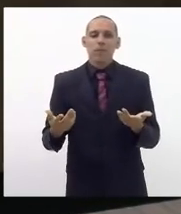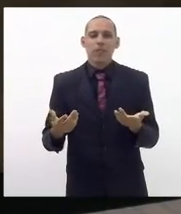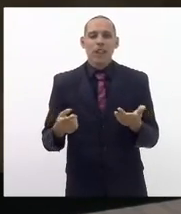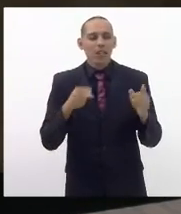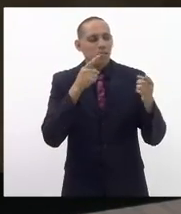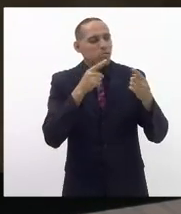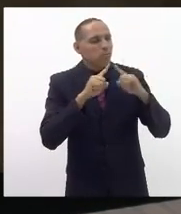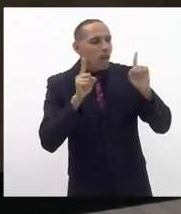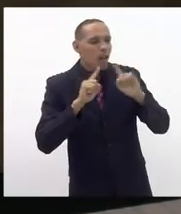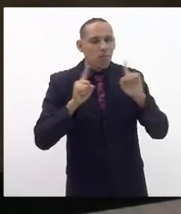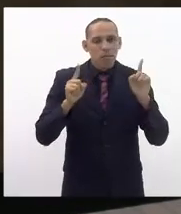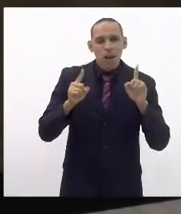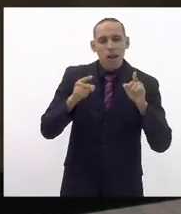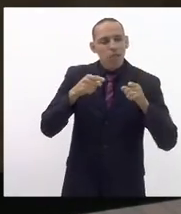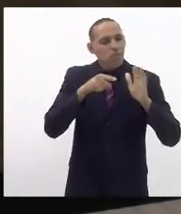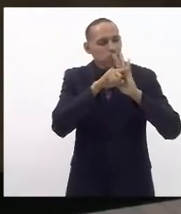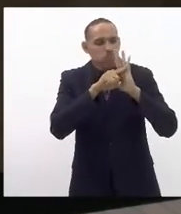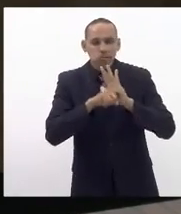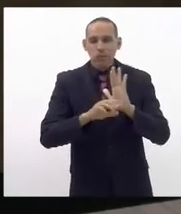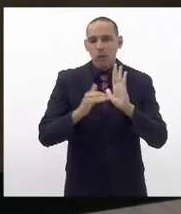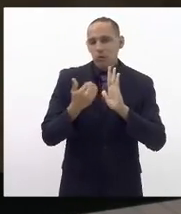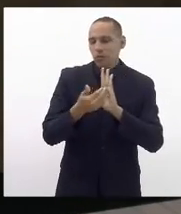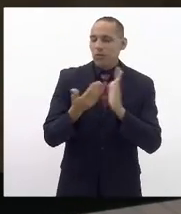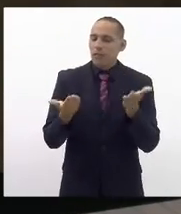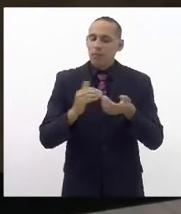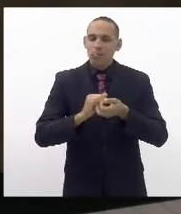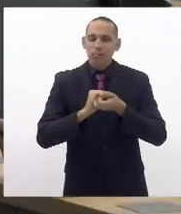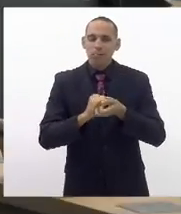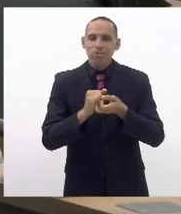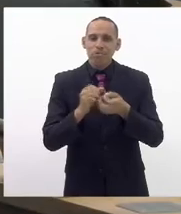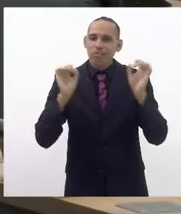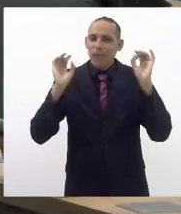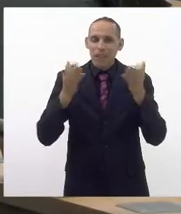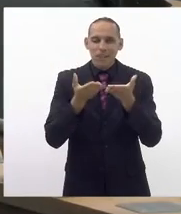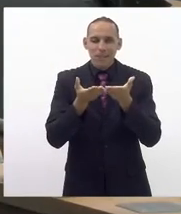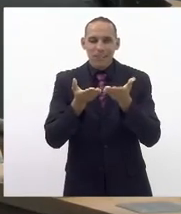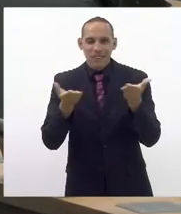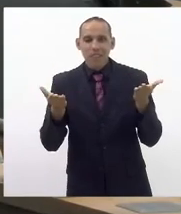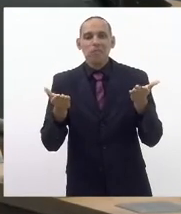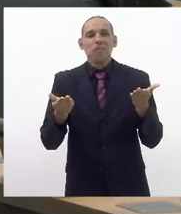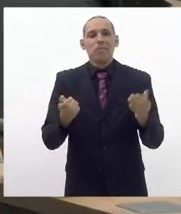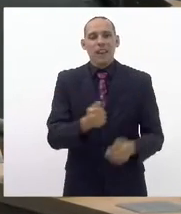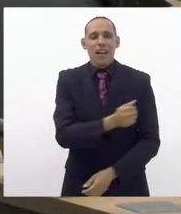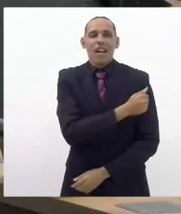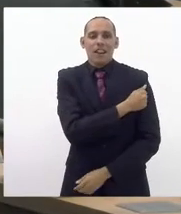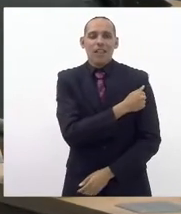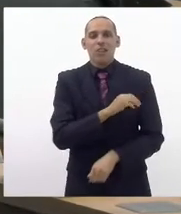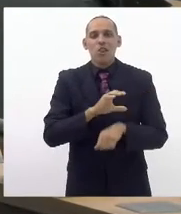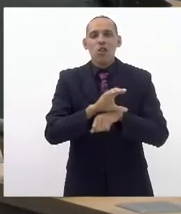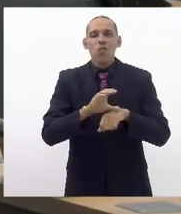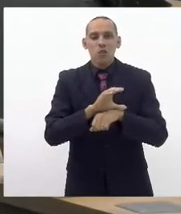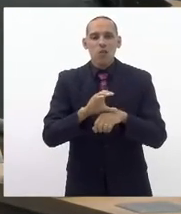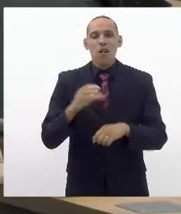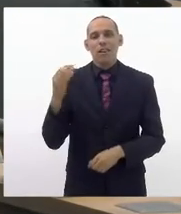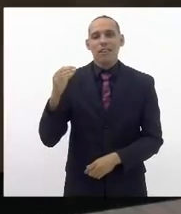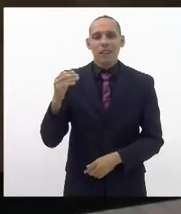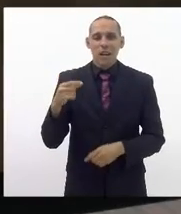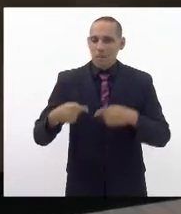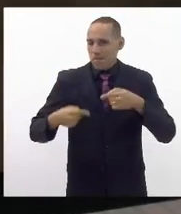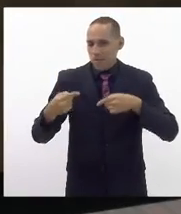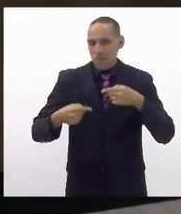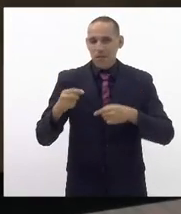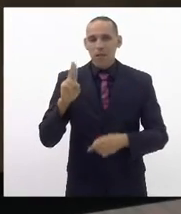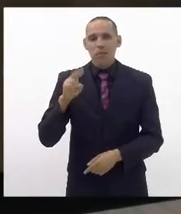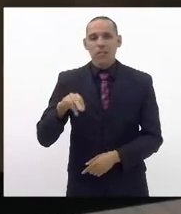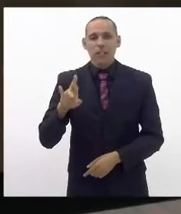sobretudo. Então, uma saudação muito especial aos nossos estudantes e às nossas estudantes do curso de Ciência Política da UniRio. E, ao mesmo tempo, deputada